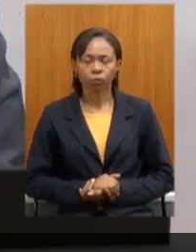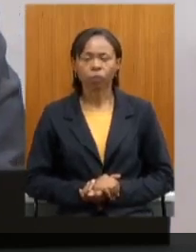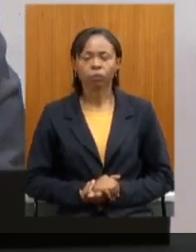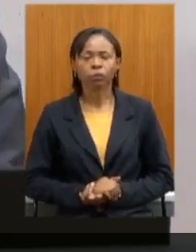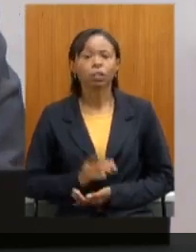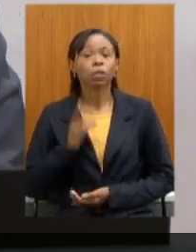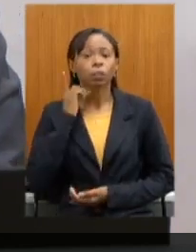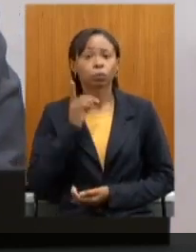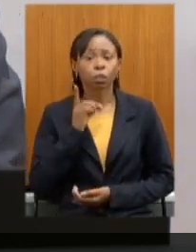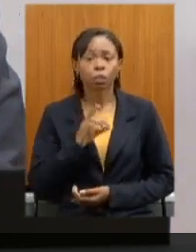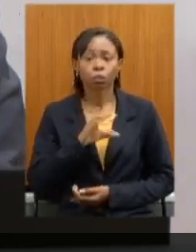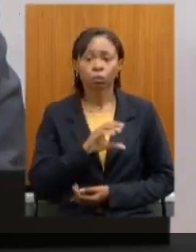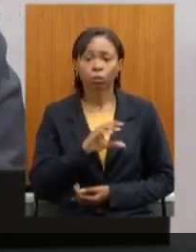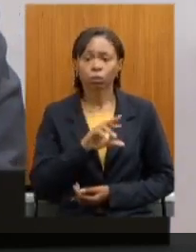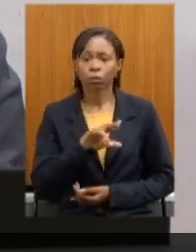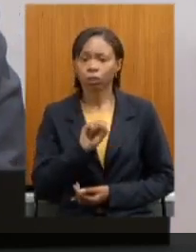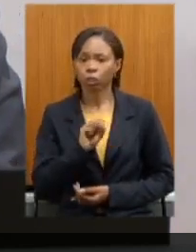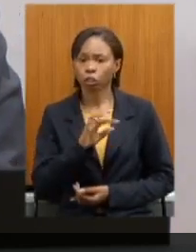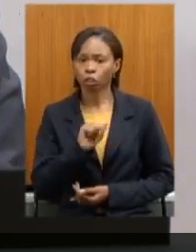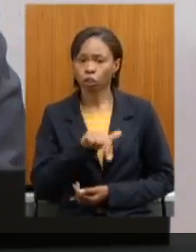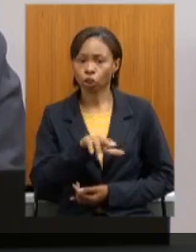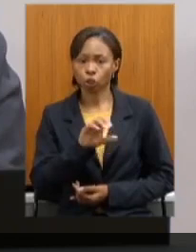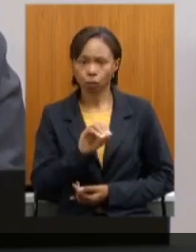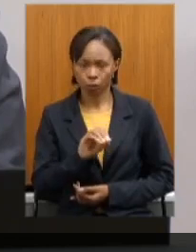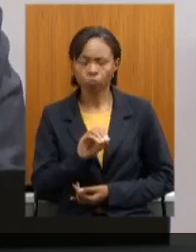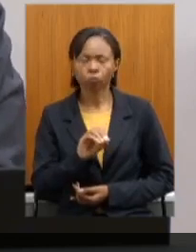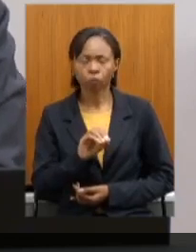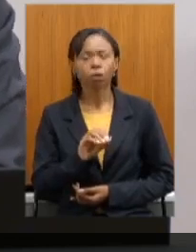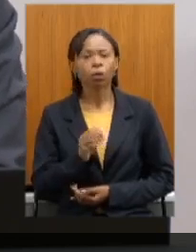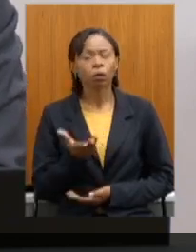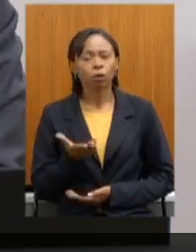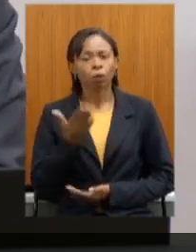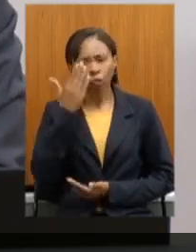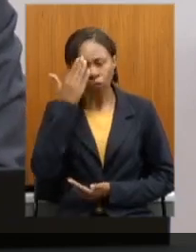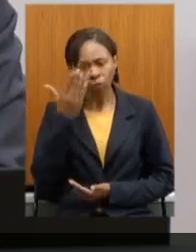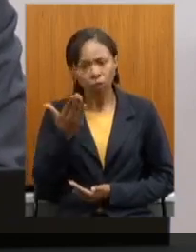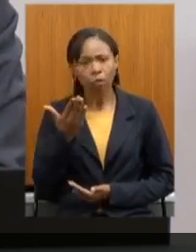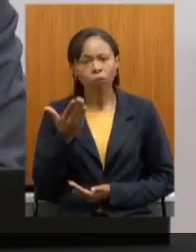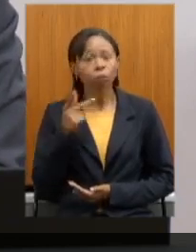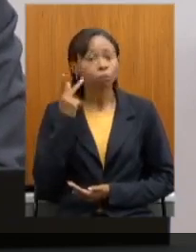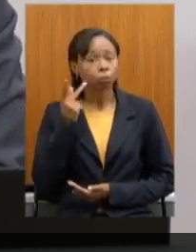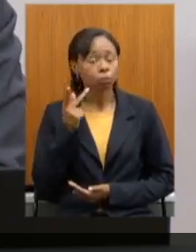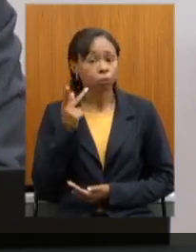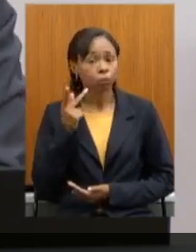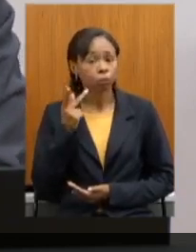Deputado Cristiano Silveira. Obrigado, está... presidente. Nobres colegas, cumprimentar os representantes.